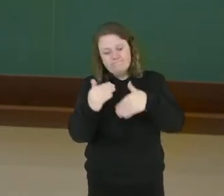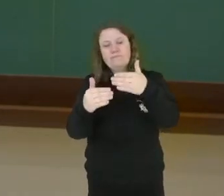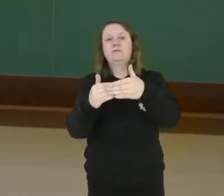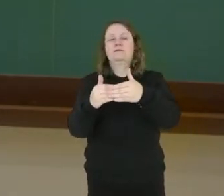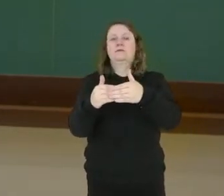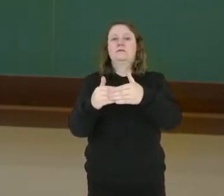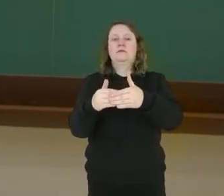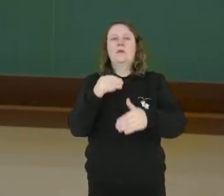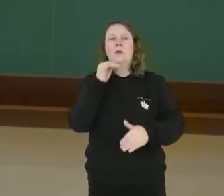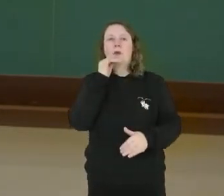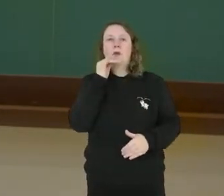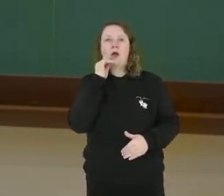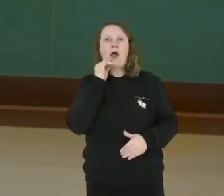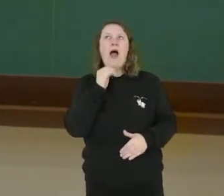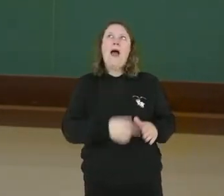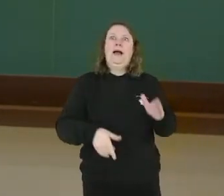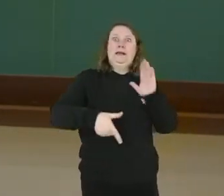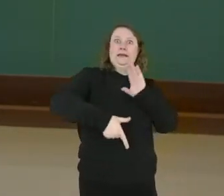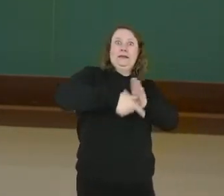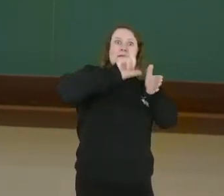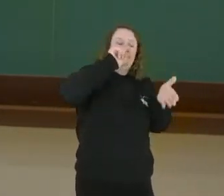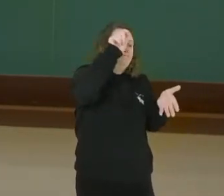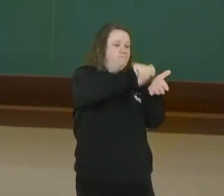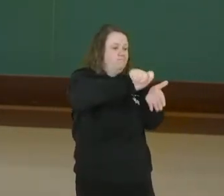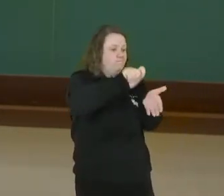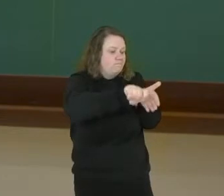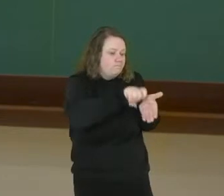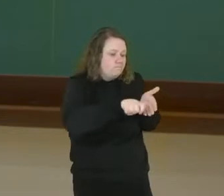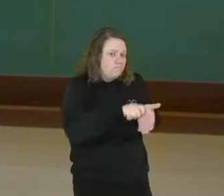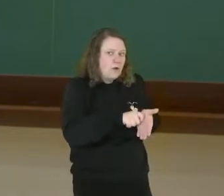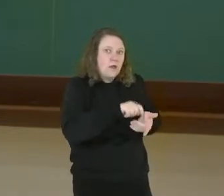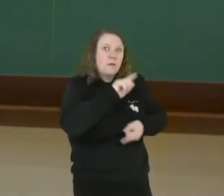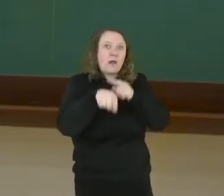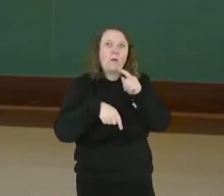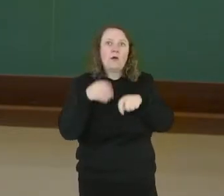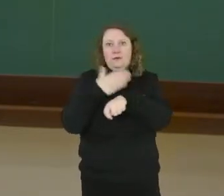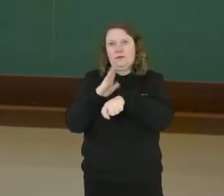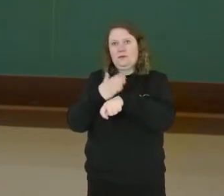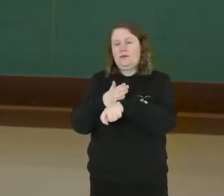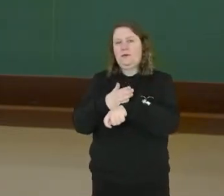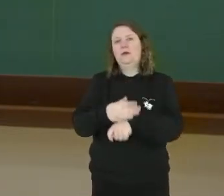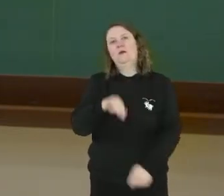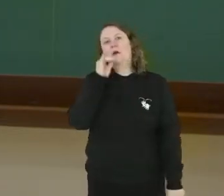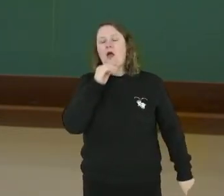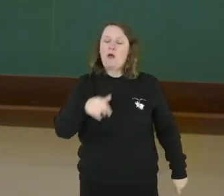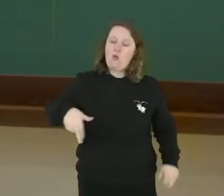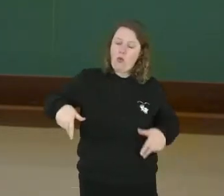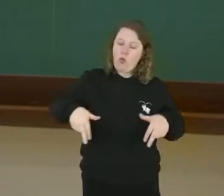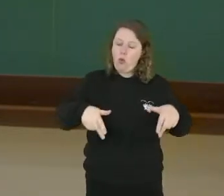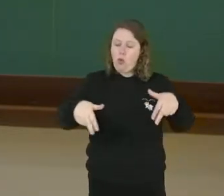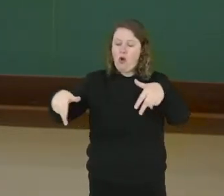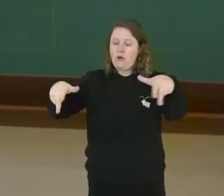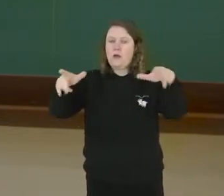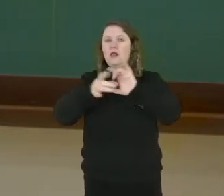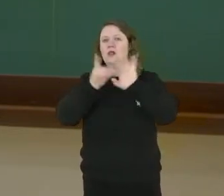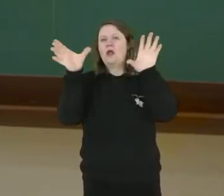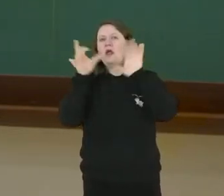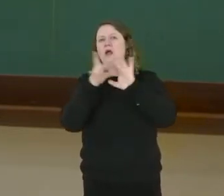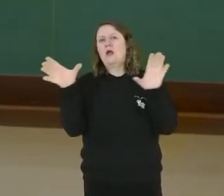vou correr, vou anotar para depois eu trabalhar essa ideia. Caminhar ao ar livre. Por que caminhar ao ar livre, não caminhar na